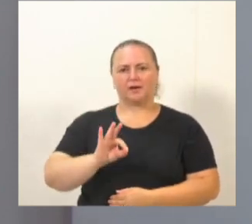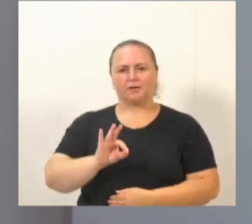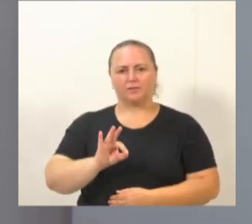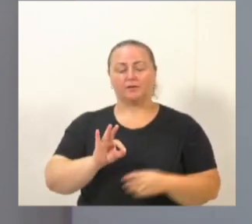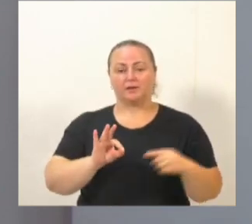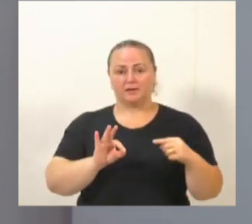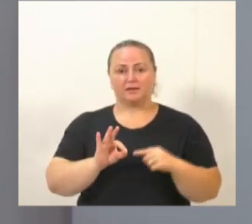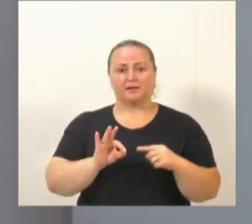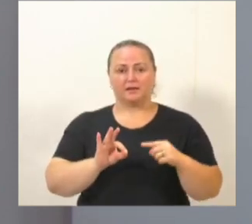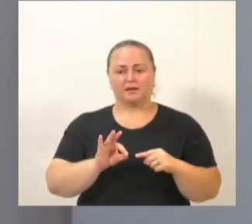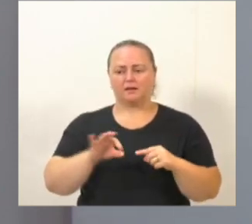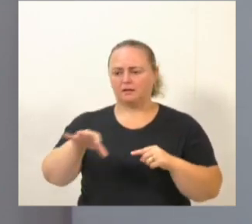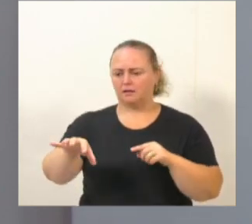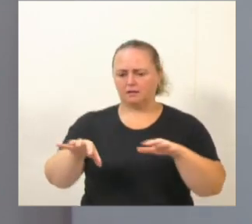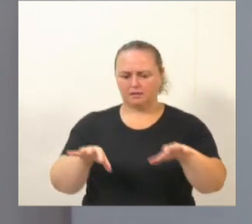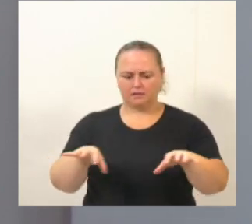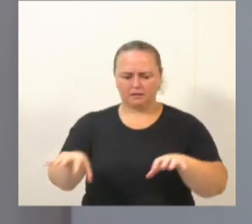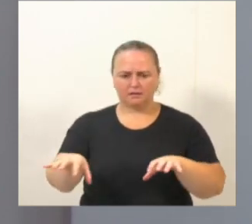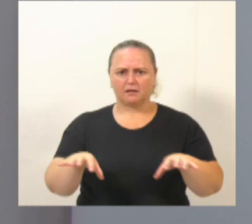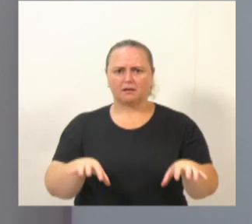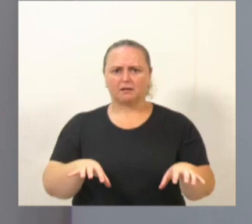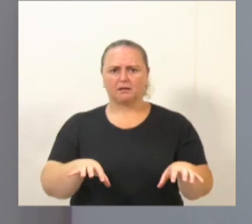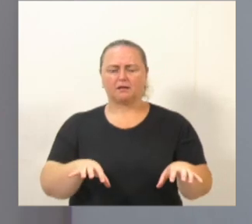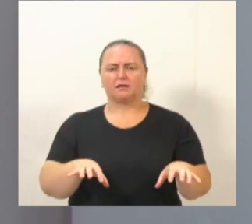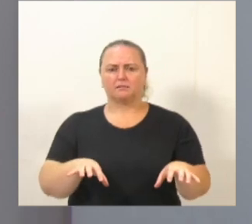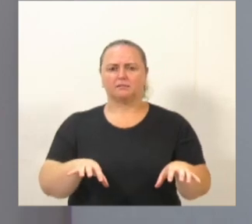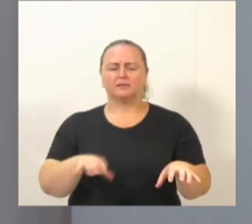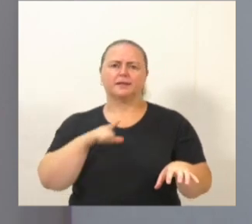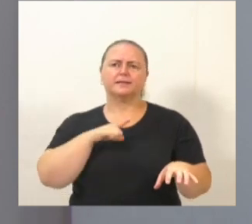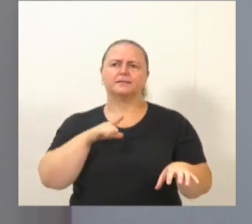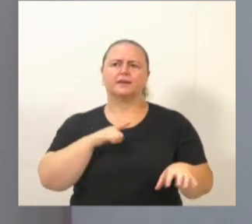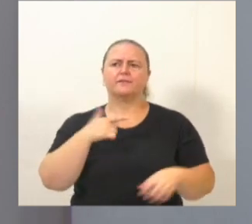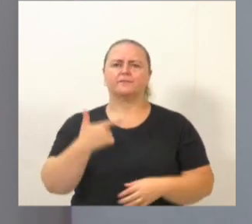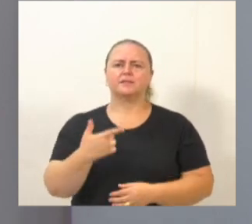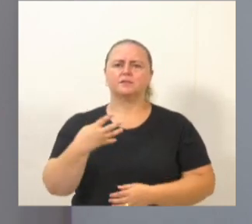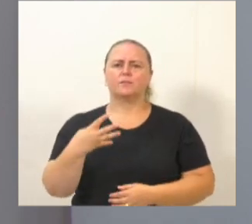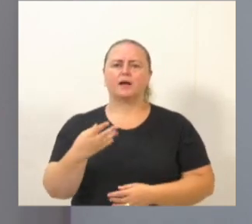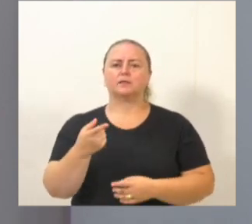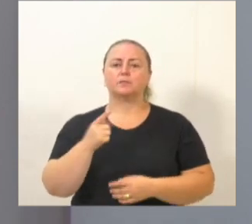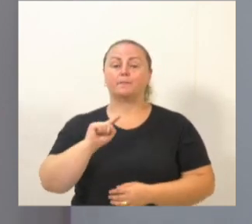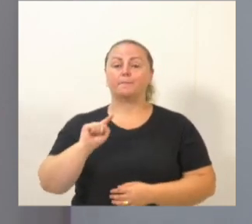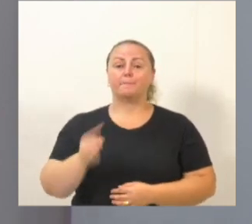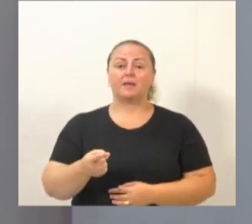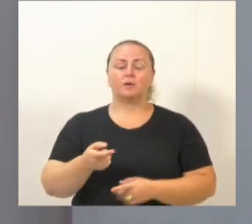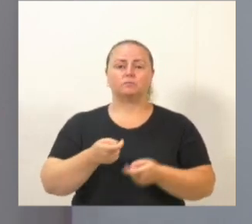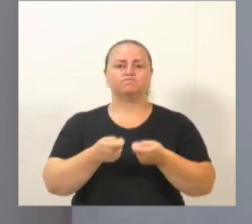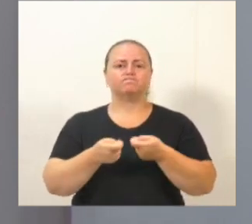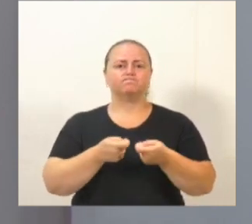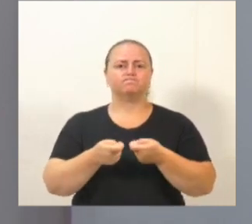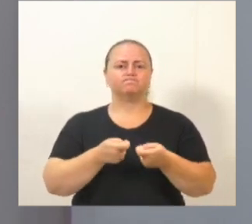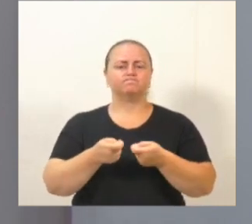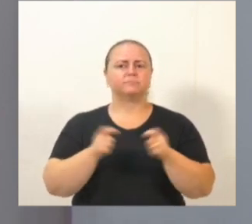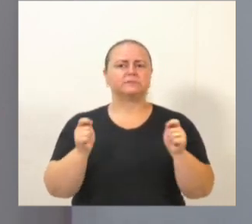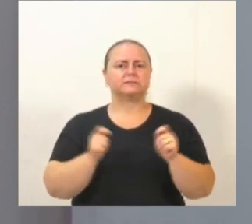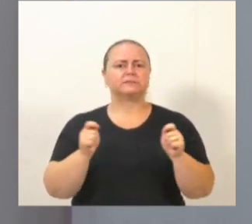aquelas áreas específicas, estão falando de 24 mil economias que deveriam estar funcionando